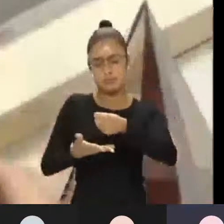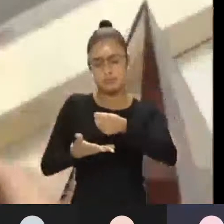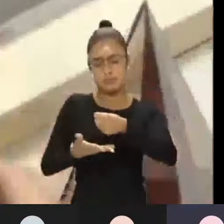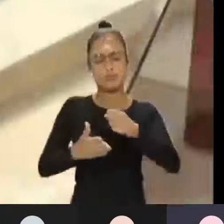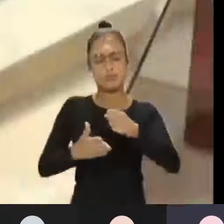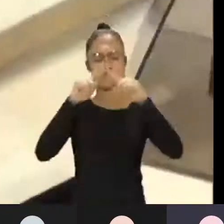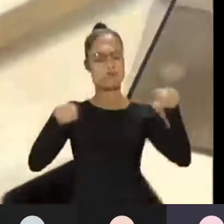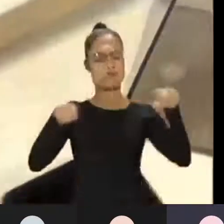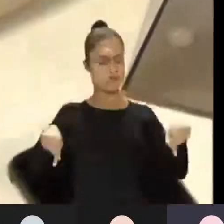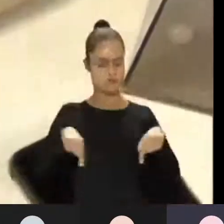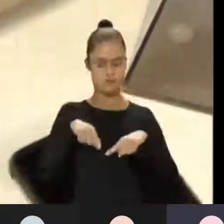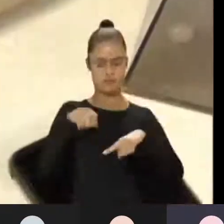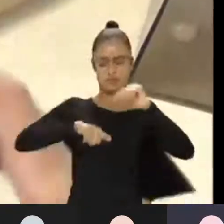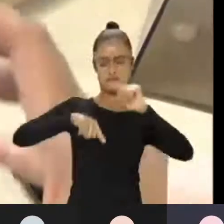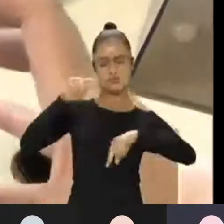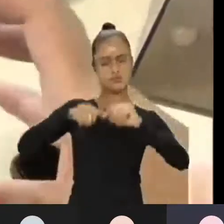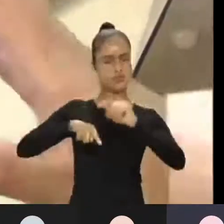diferente.